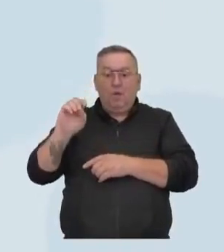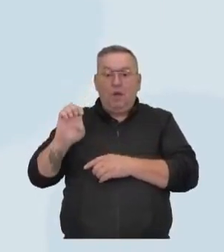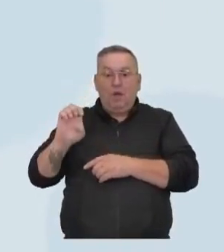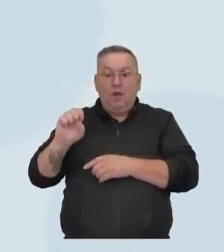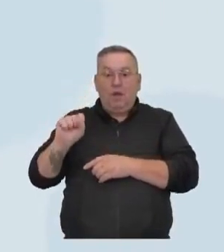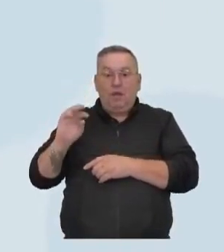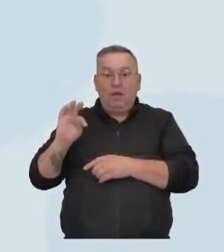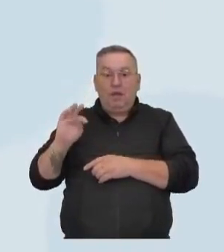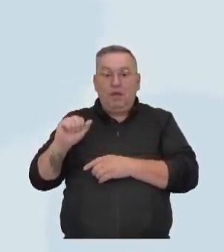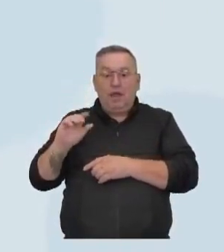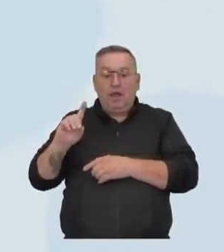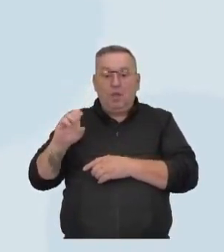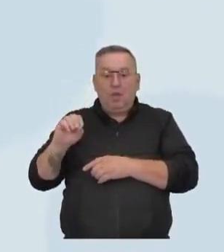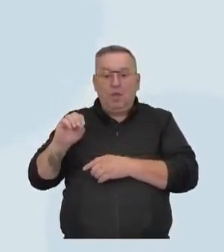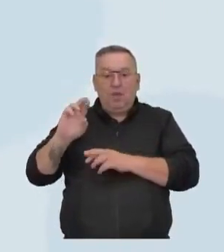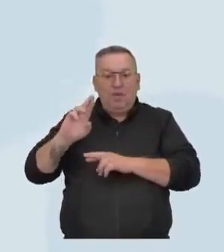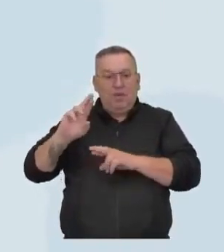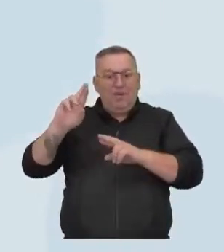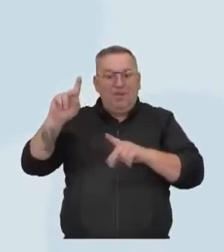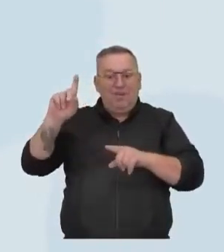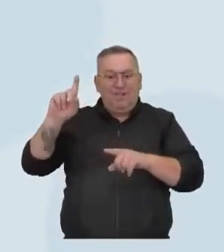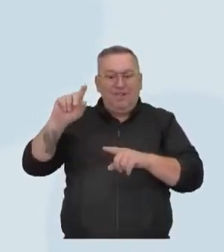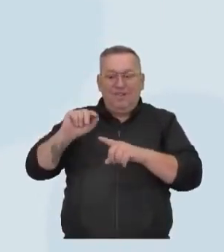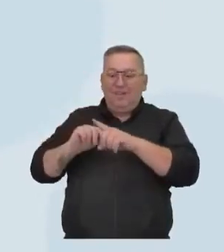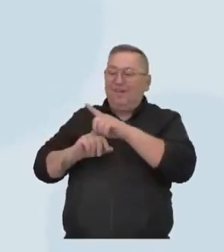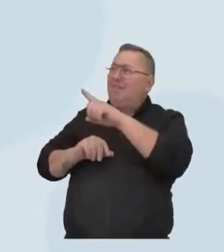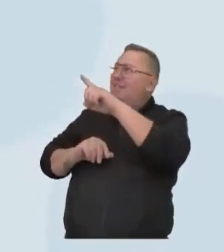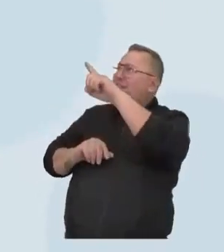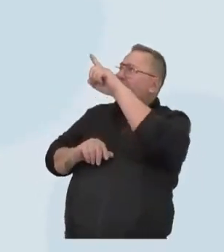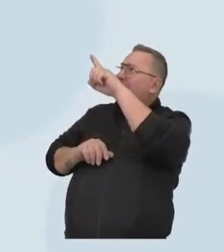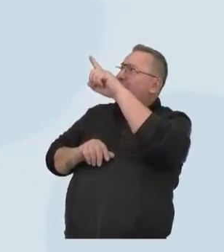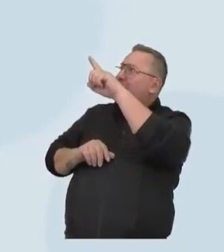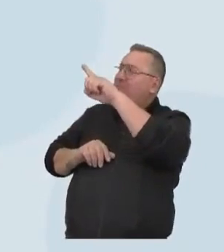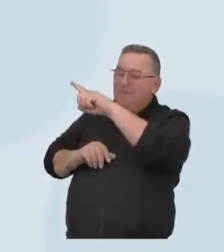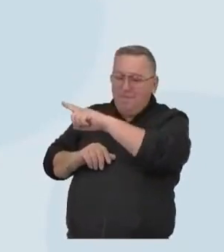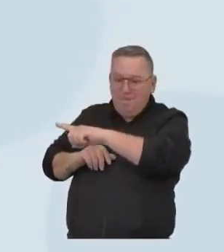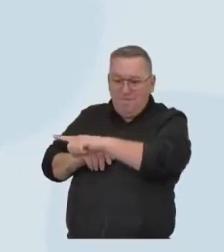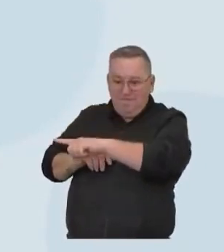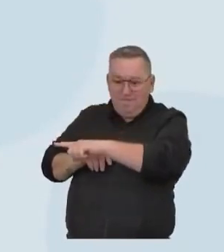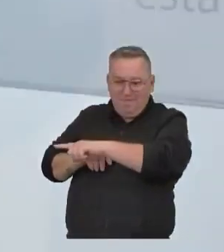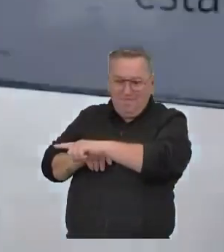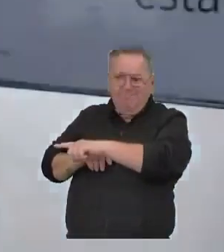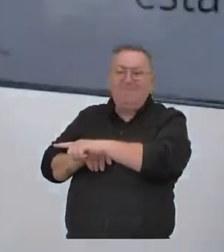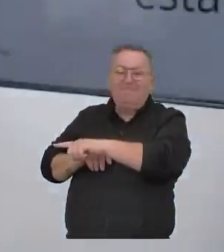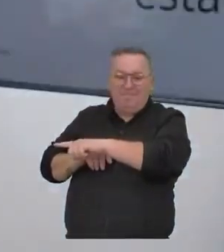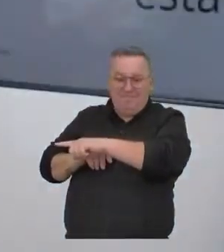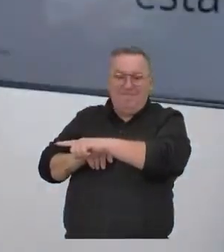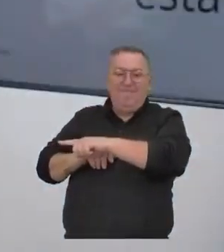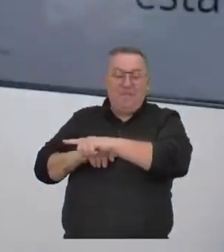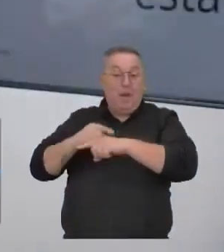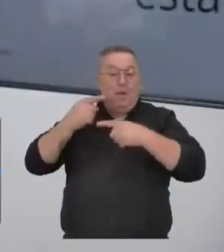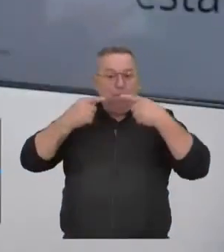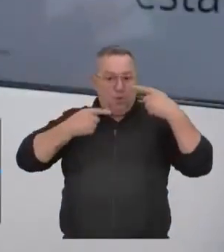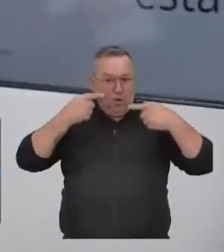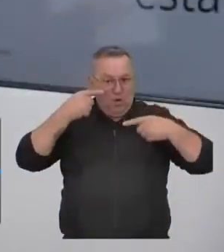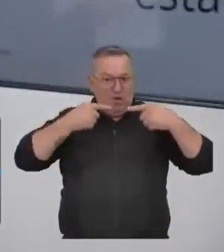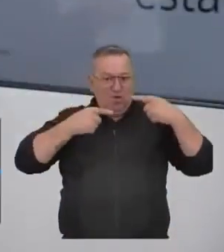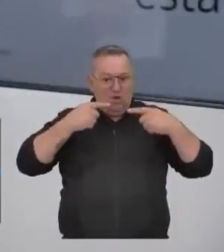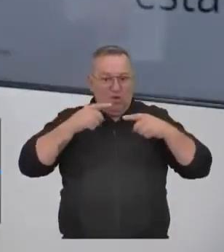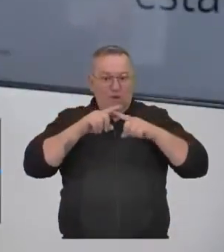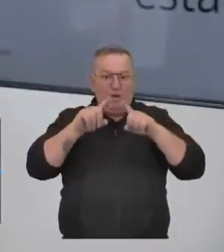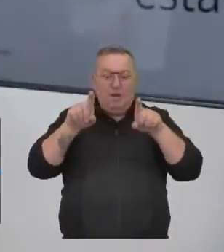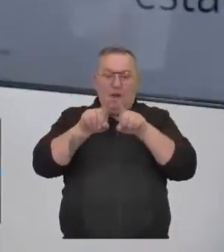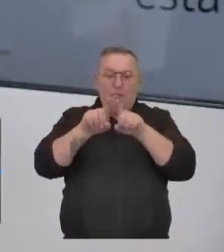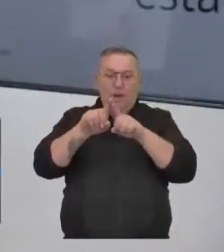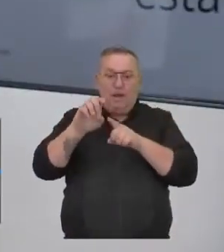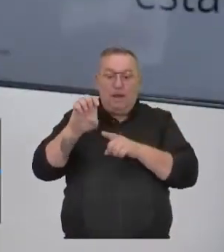estado. Então, estado com letra maiúscula é político, que a gente já vai falar um pouquinho. E